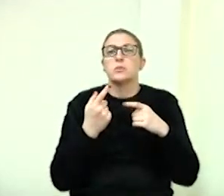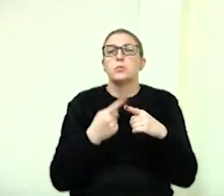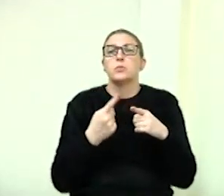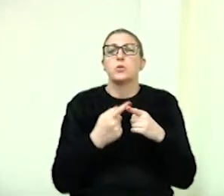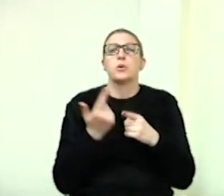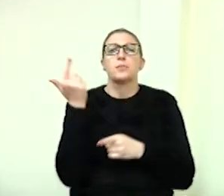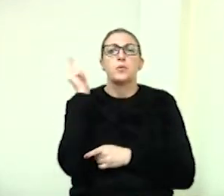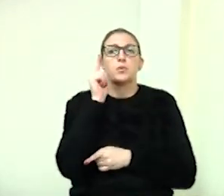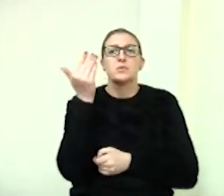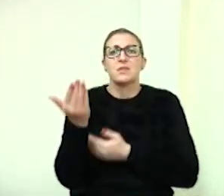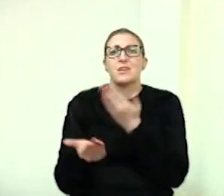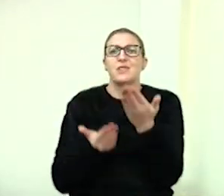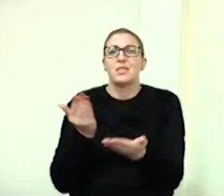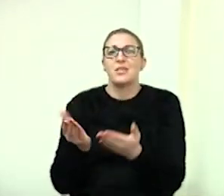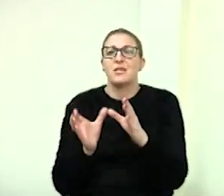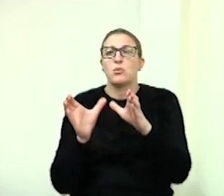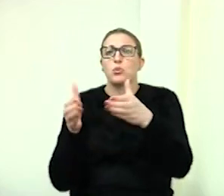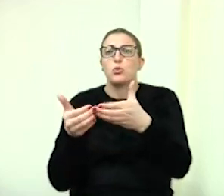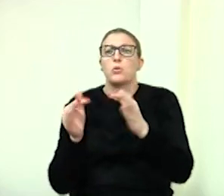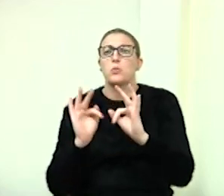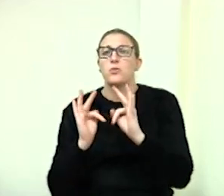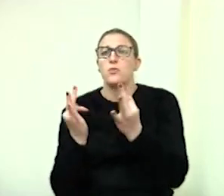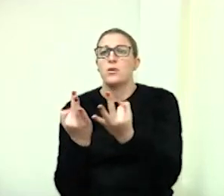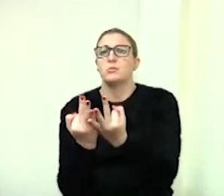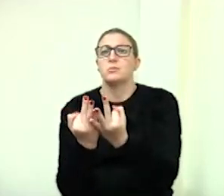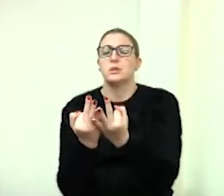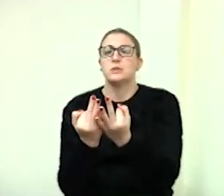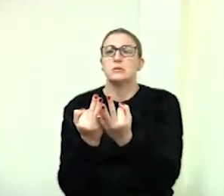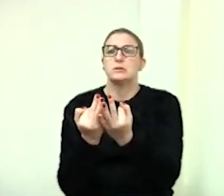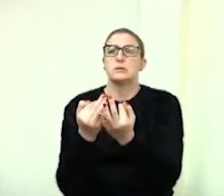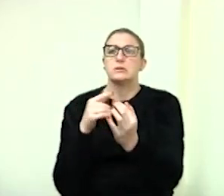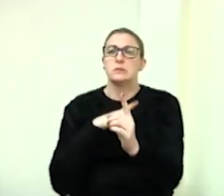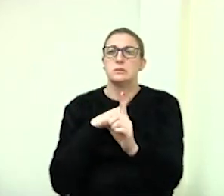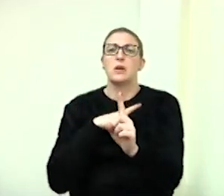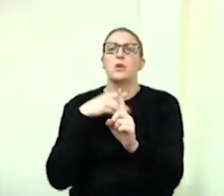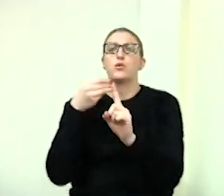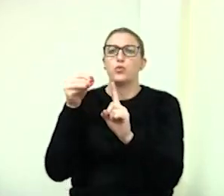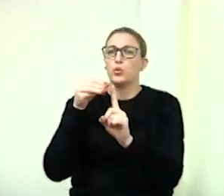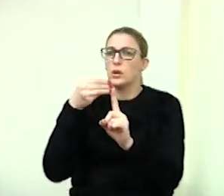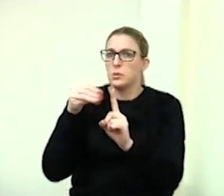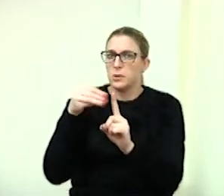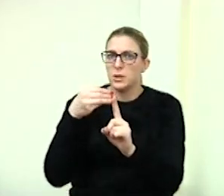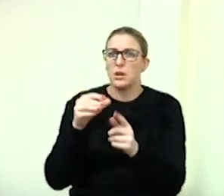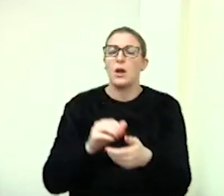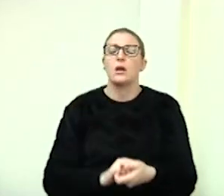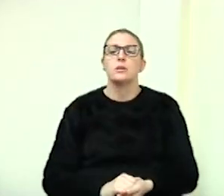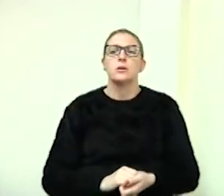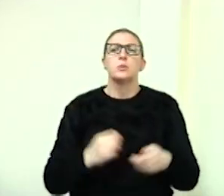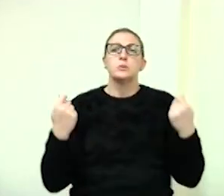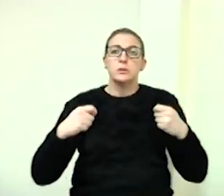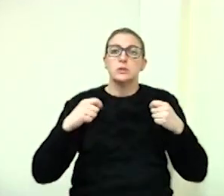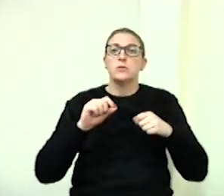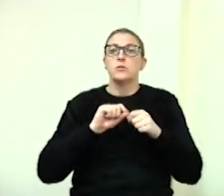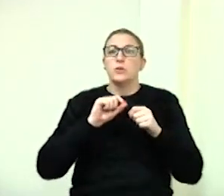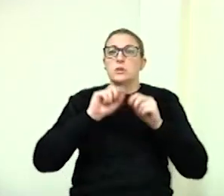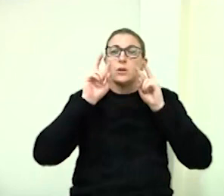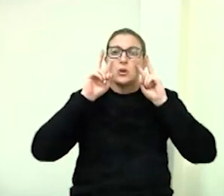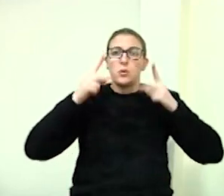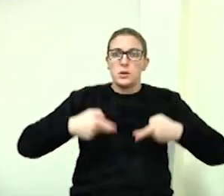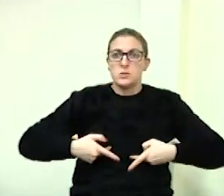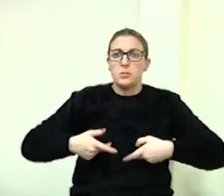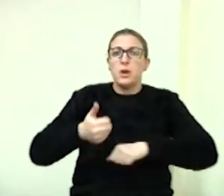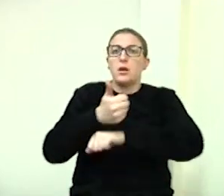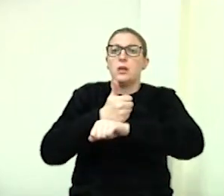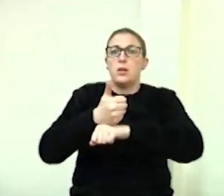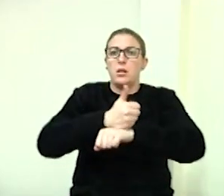os mais vulneráveis, os com violação de seus direitos. Então, aqui também fazer esse reconhecimento aos profissionais lá da ponta, que mesmo com todas